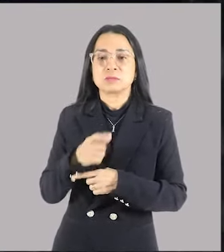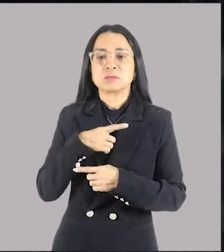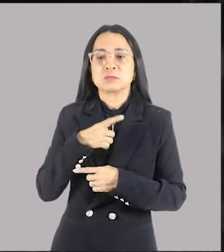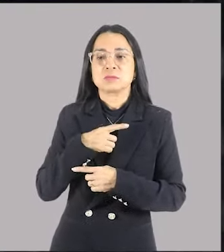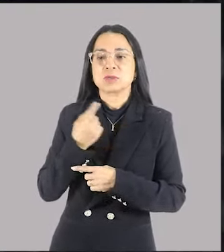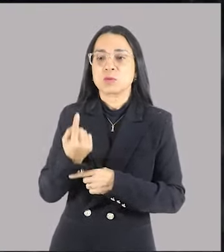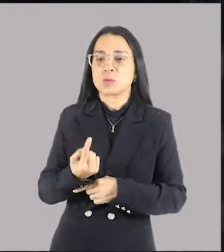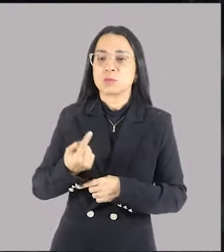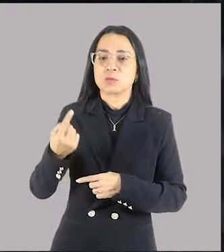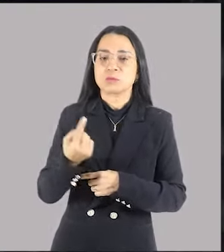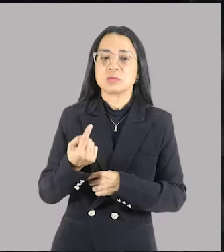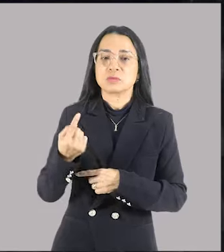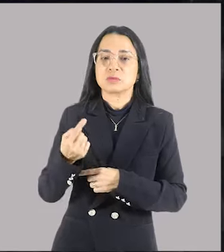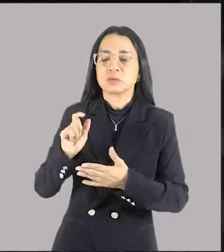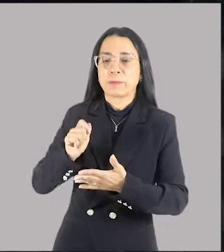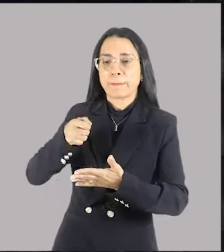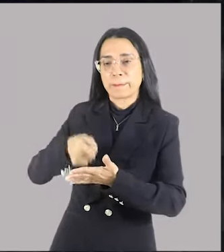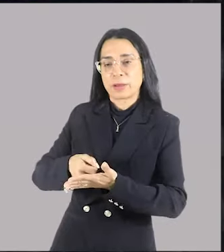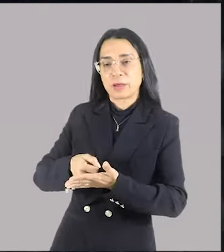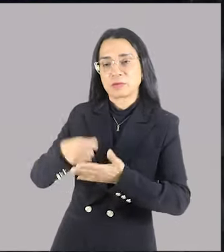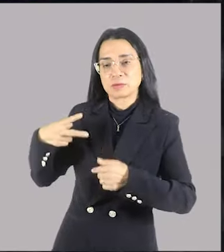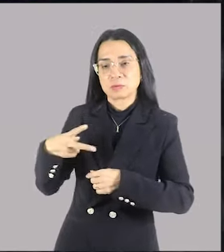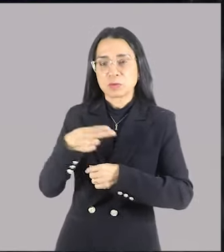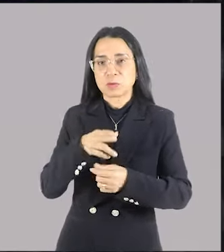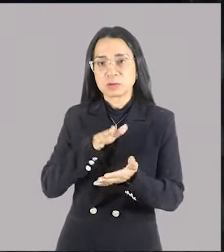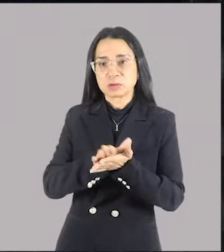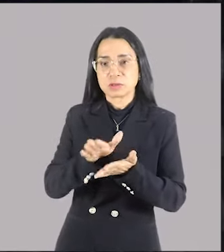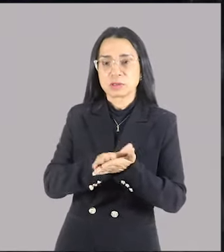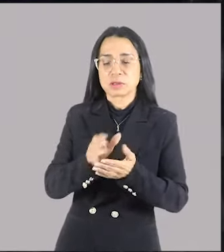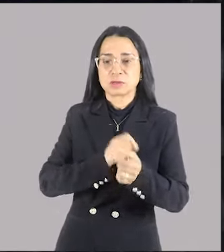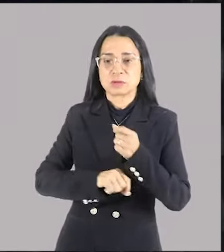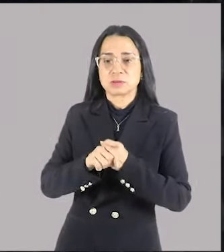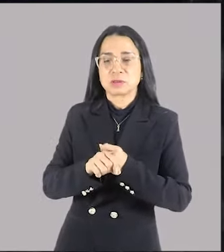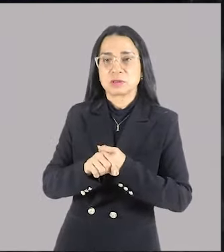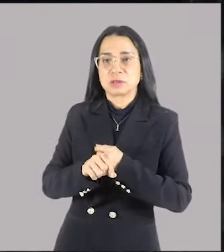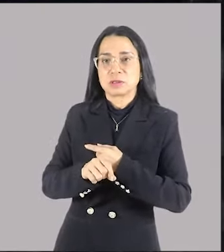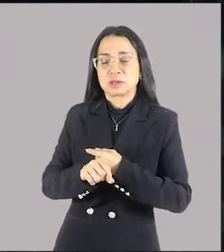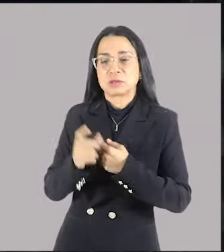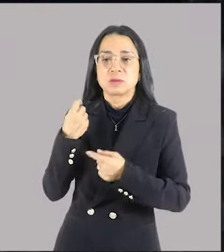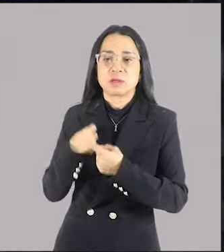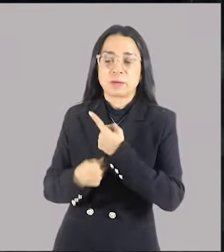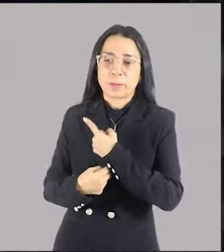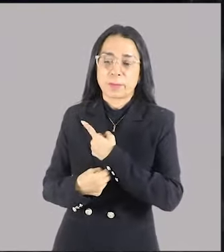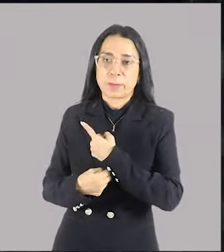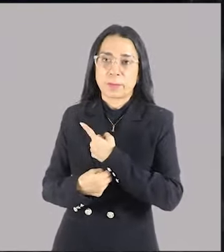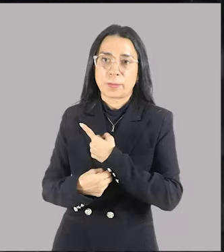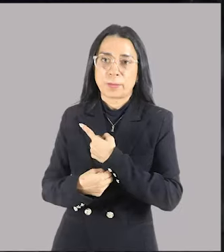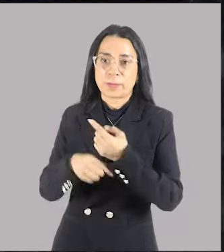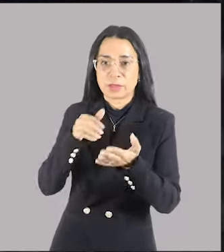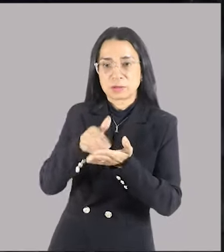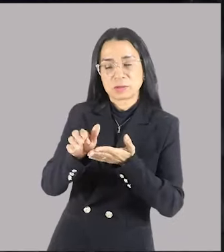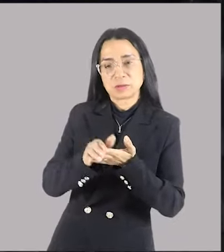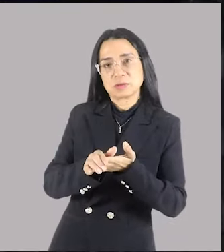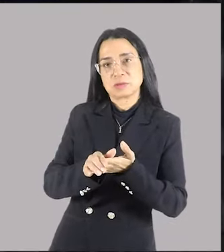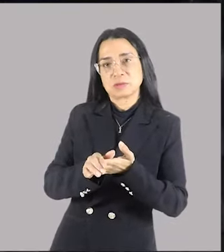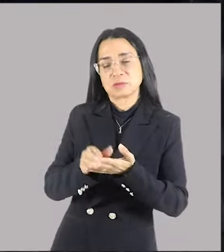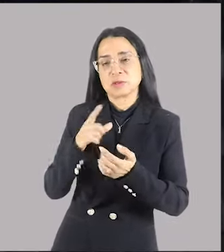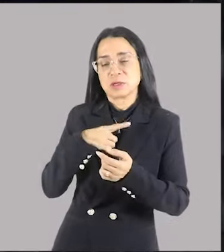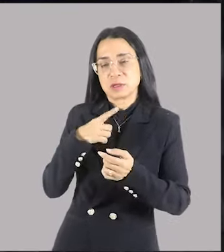serão os únicos indenizados nesse corte de gastos nessas exonerações previstas pela lrf